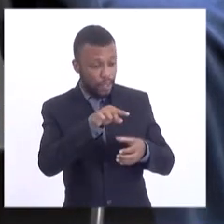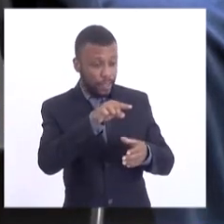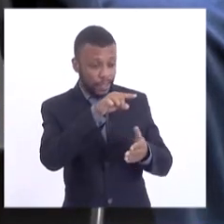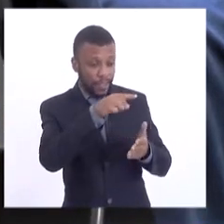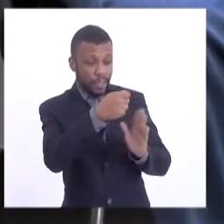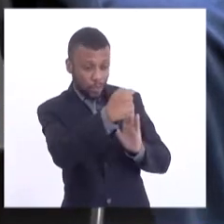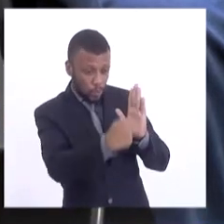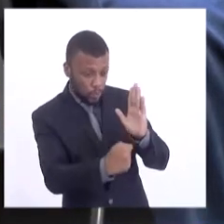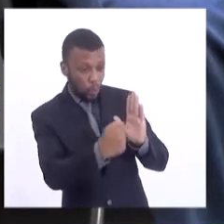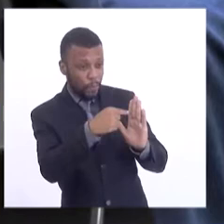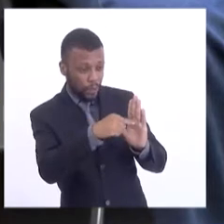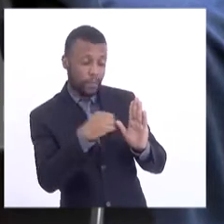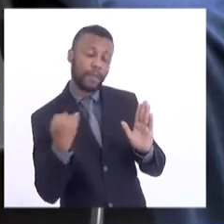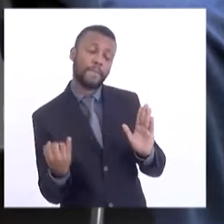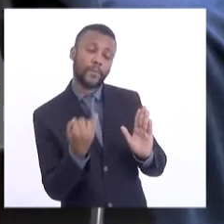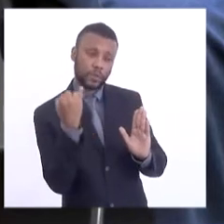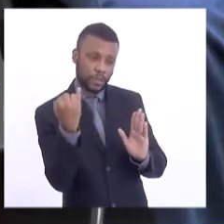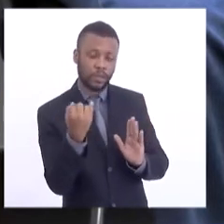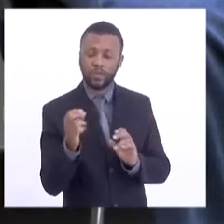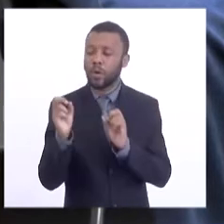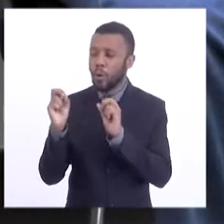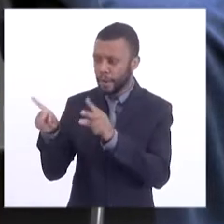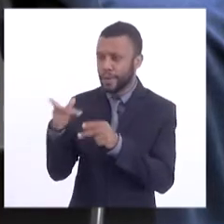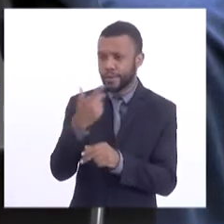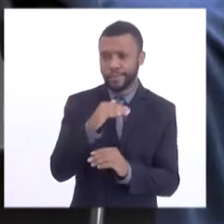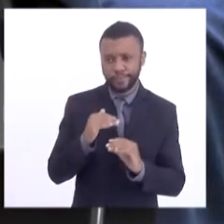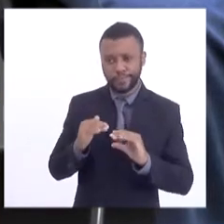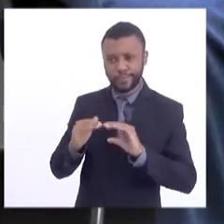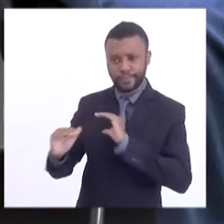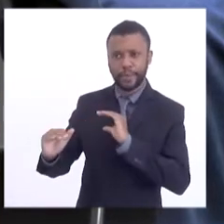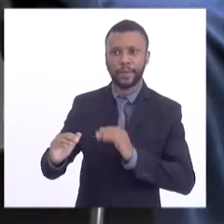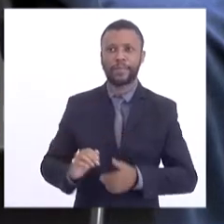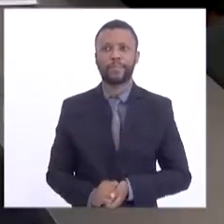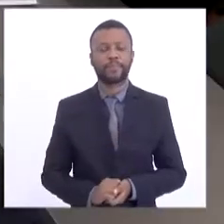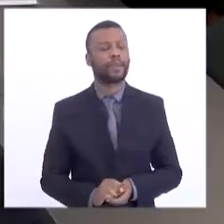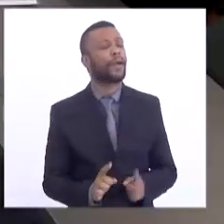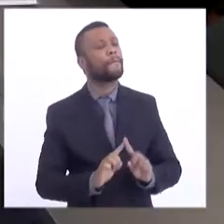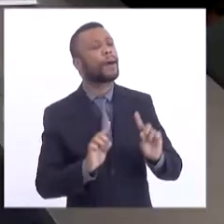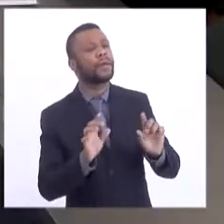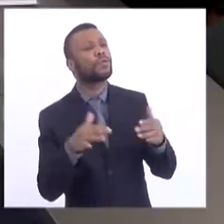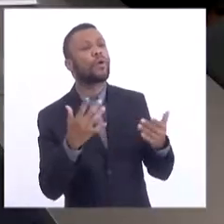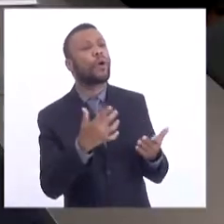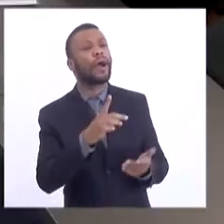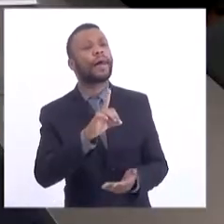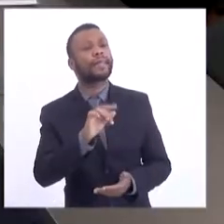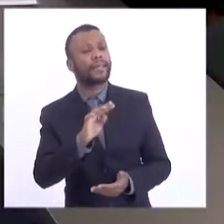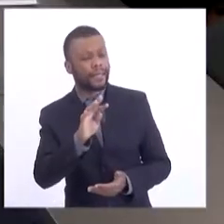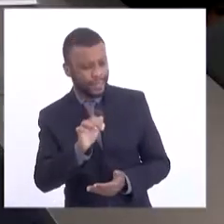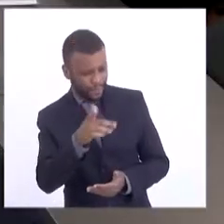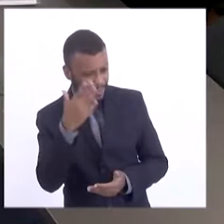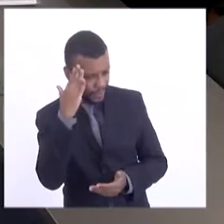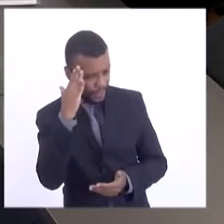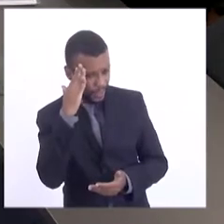utilidade por favor ó sim mas qual é a data só sabe